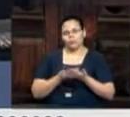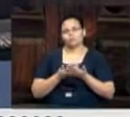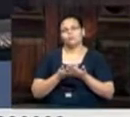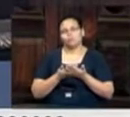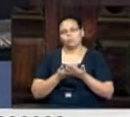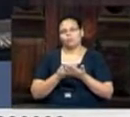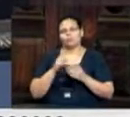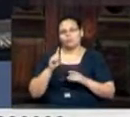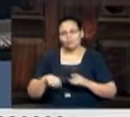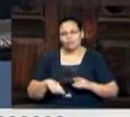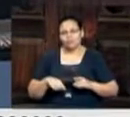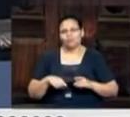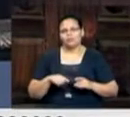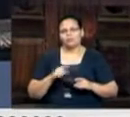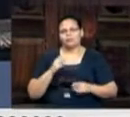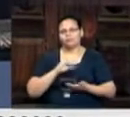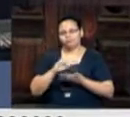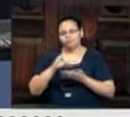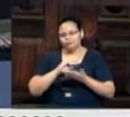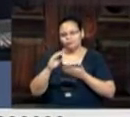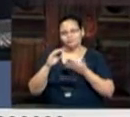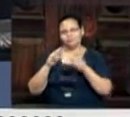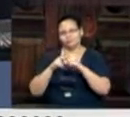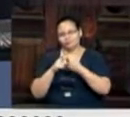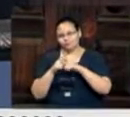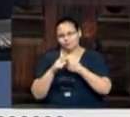investimentos de infraestrutura e manutenção